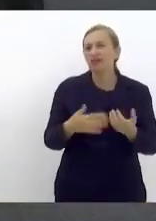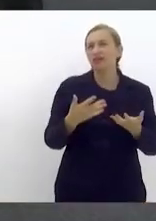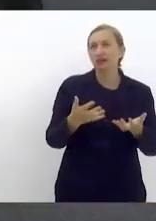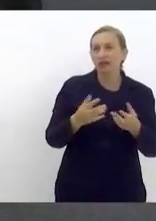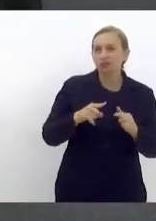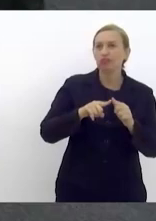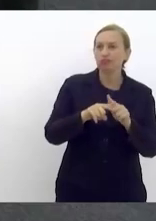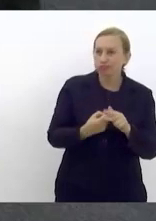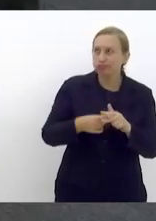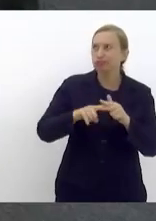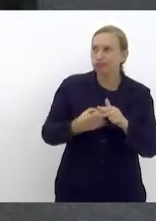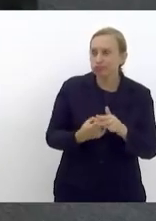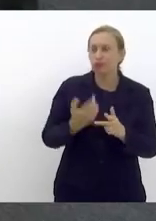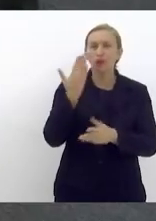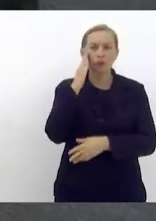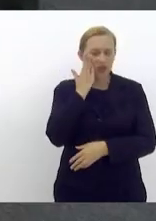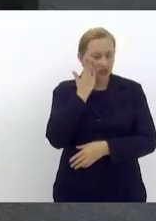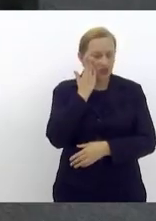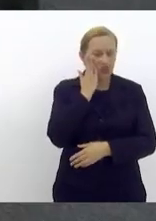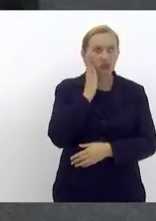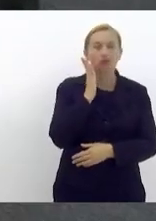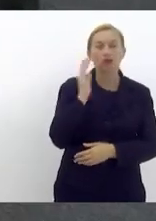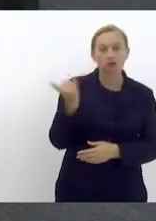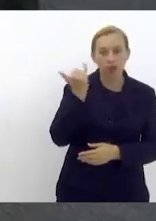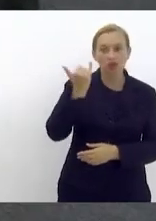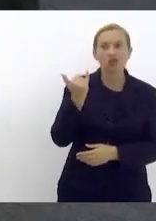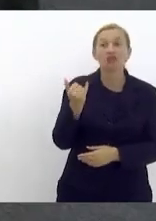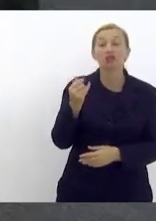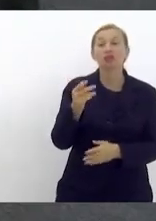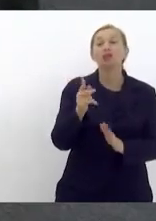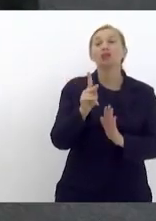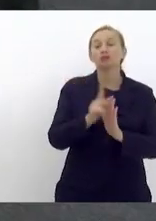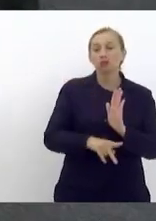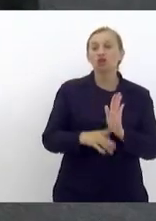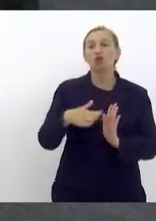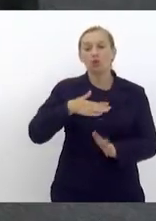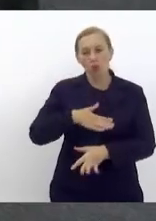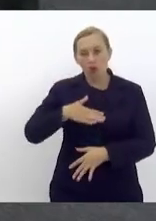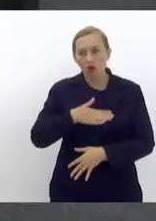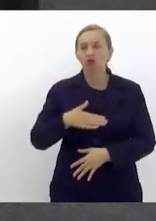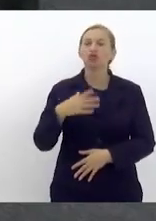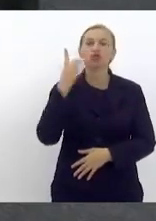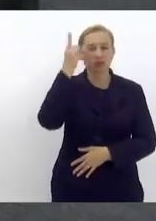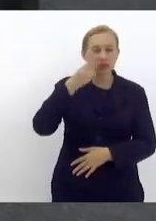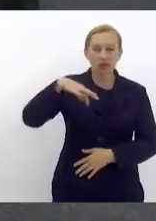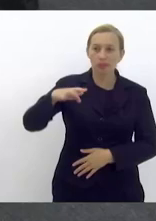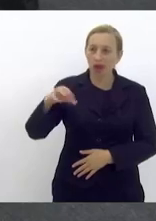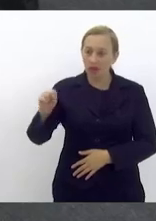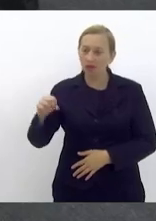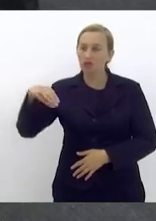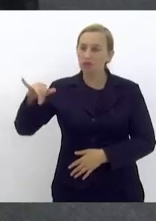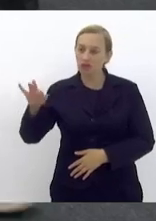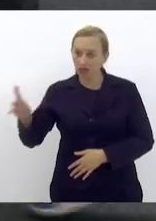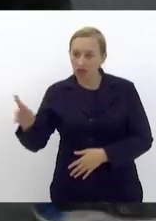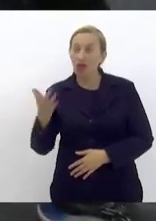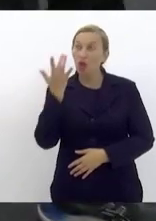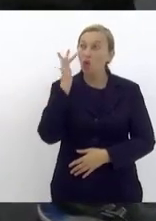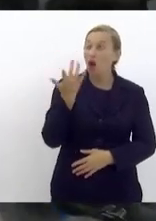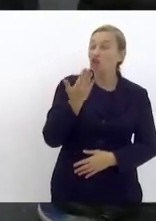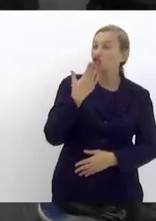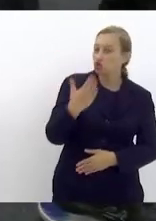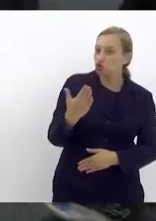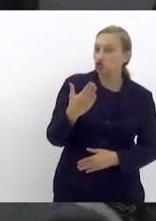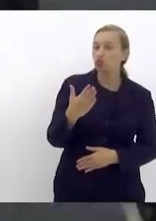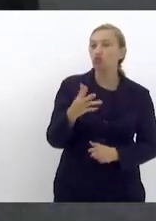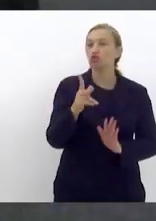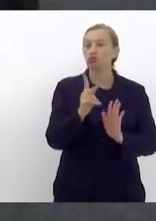alteração. E eu entendo o mérito do projeto, gosto do deputado Marcos Miller, é meu amigo, meu irmão, mas acho que o tipo de